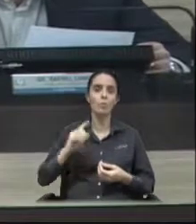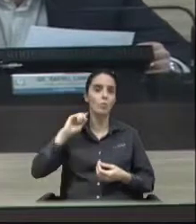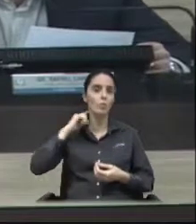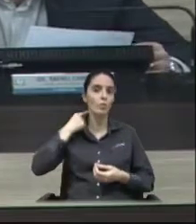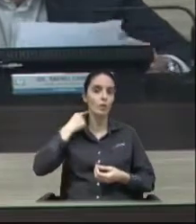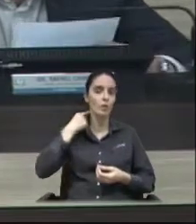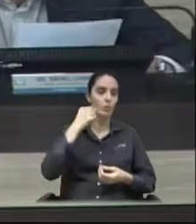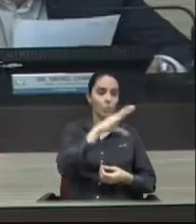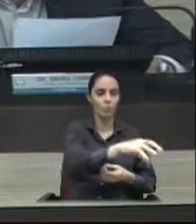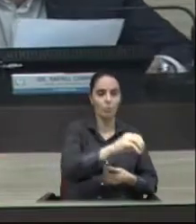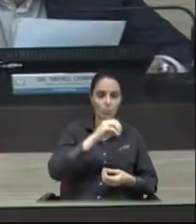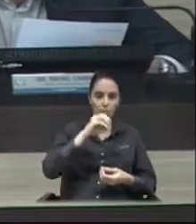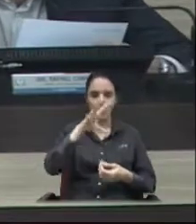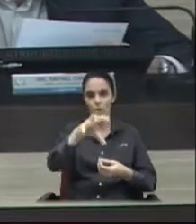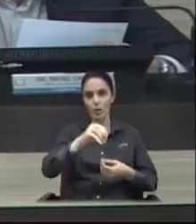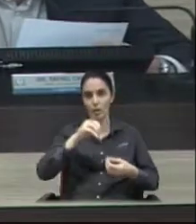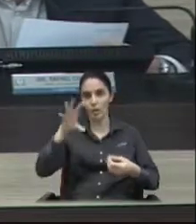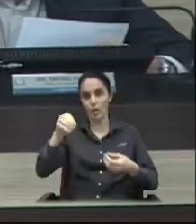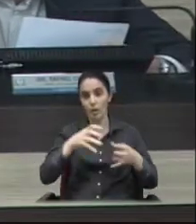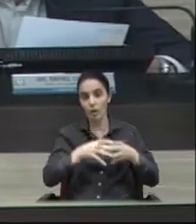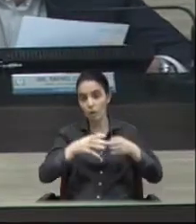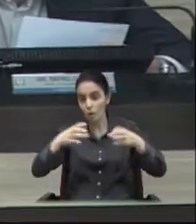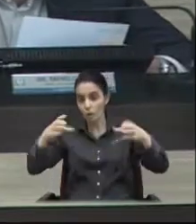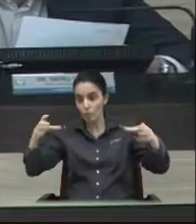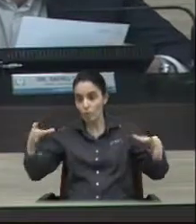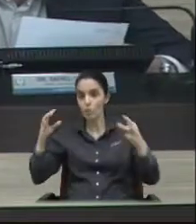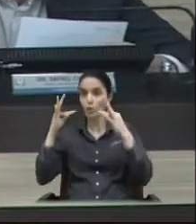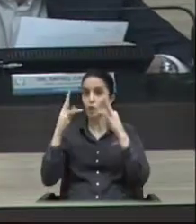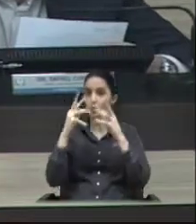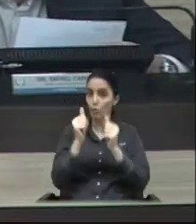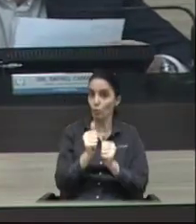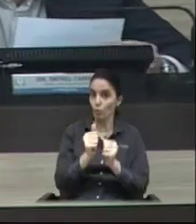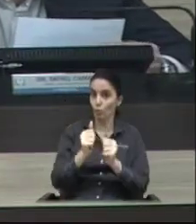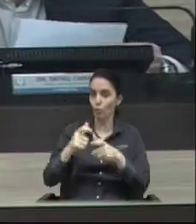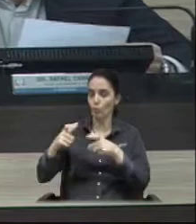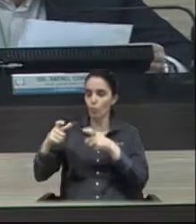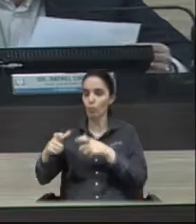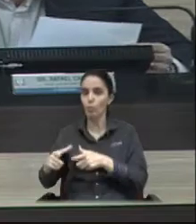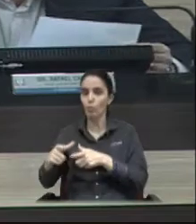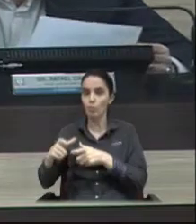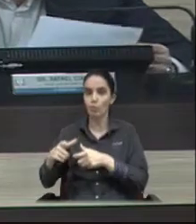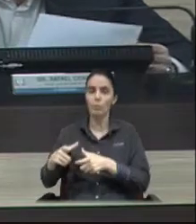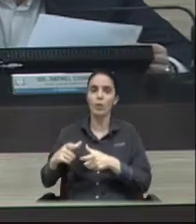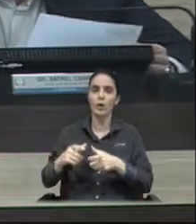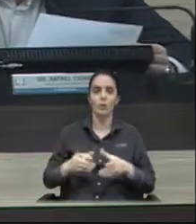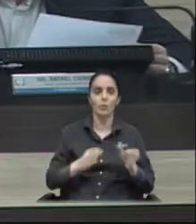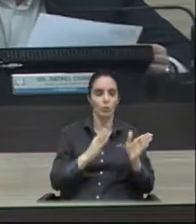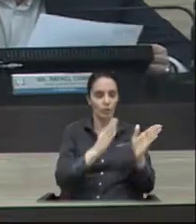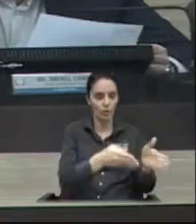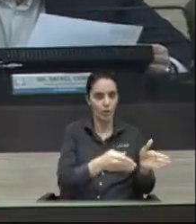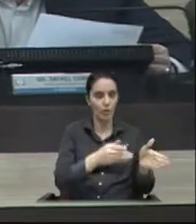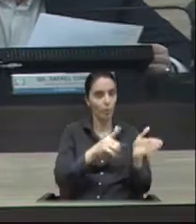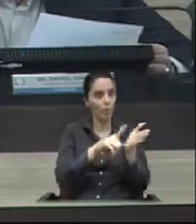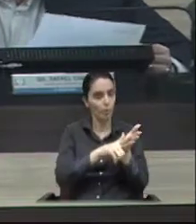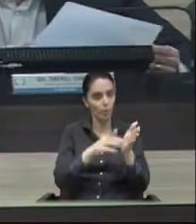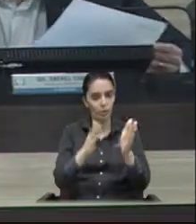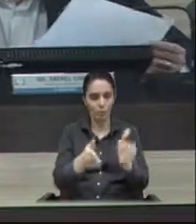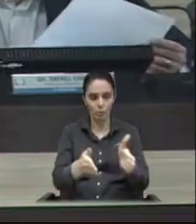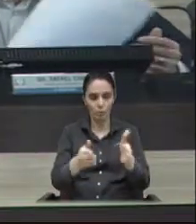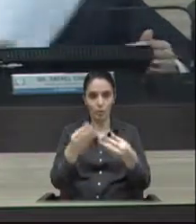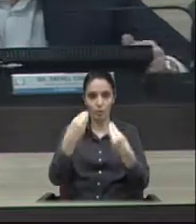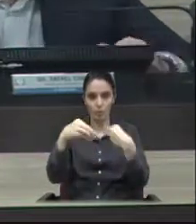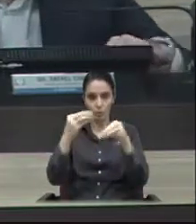todos os bairros com a possibilidade de se expandir a coleta seletiva para todos os bairros vereador claudemir